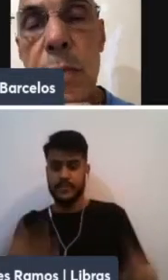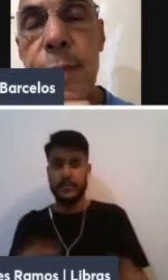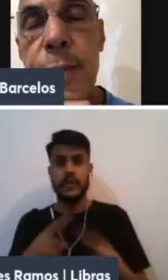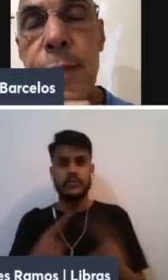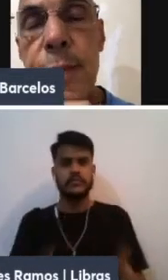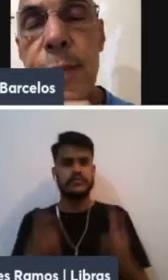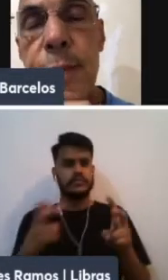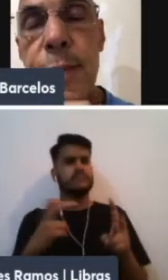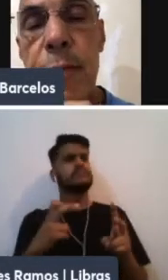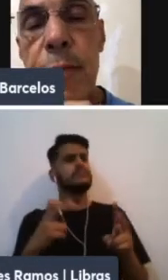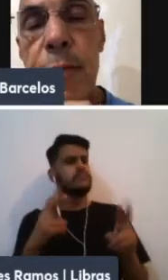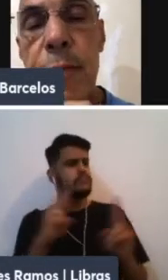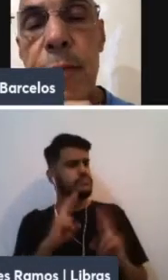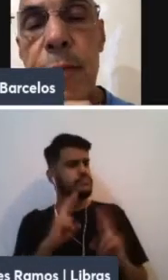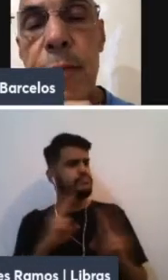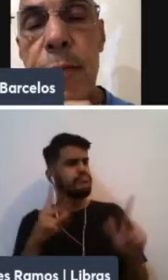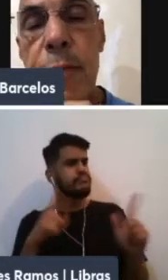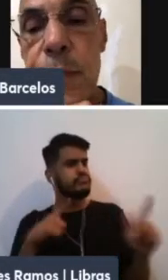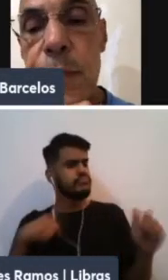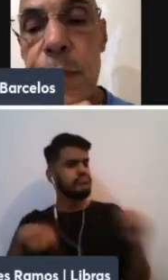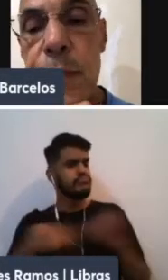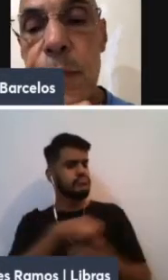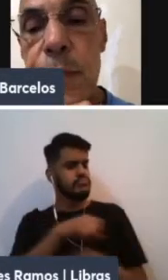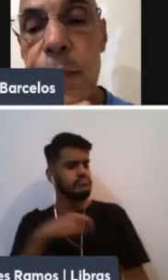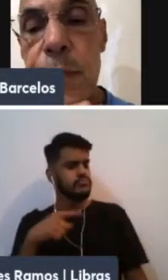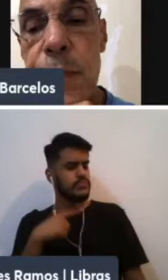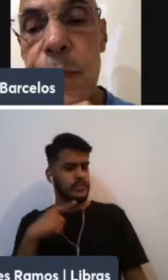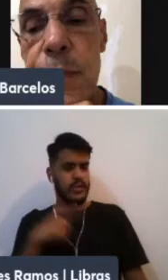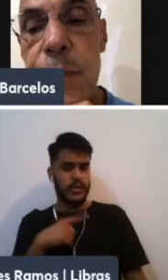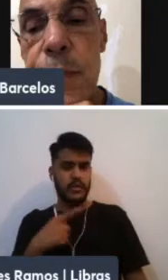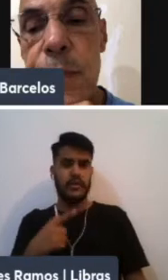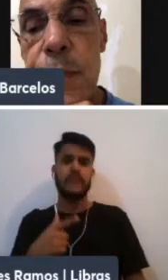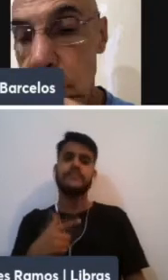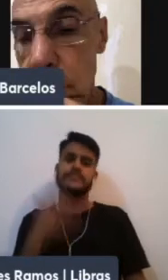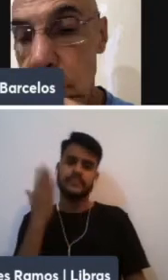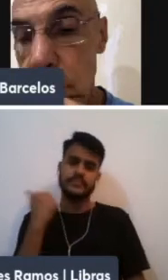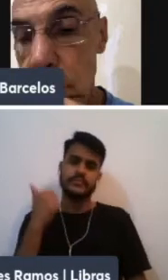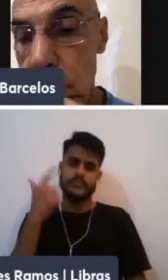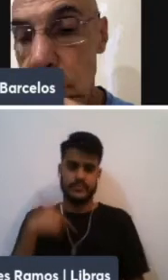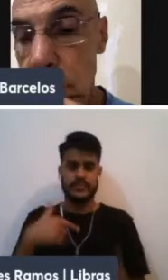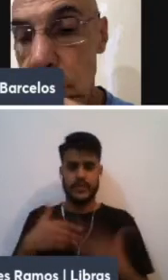mas muito diferente do que eu vi no Somos na época,